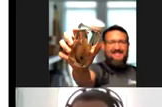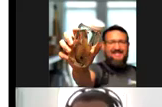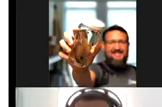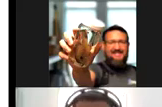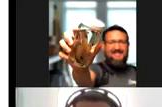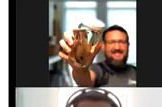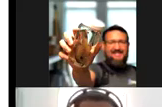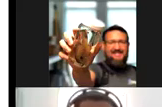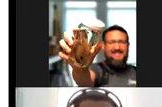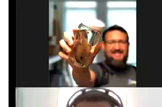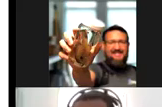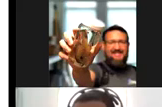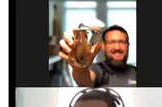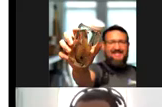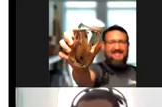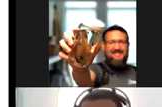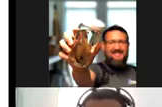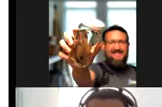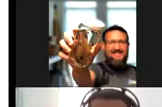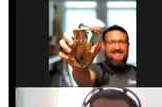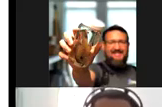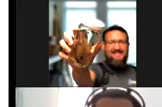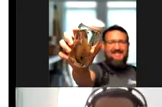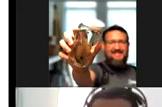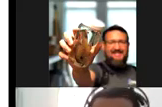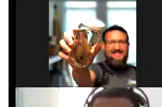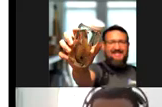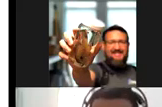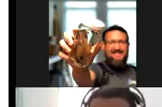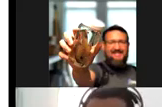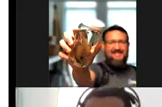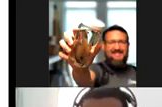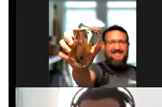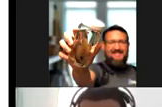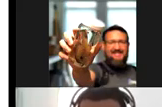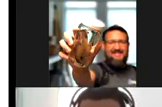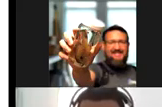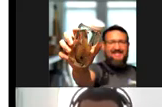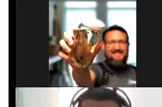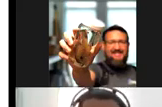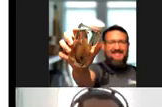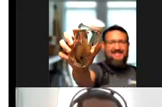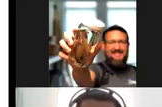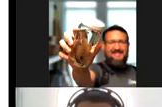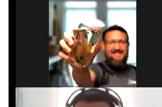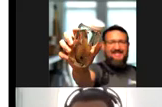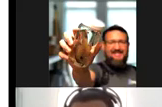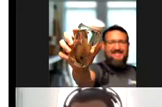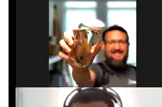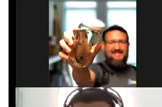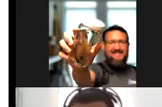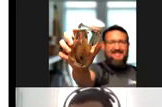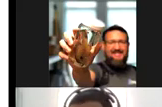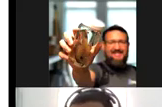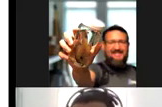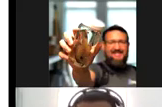Então, temos que modelar indivíduos, né? Pode ser importante modelar indivíduos. Muitas das perguntas podem ser respondidas modelando os indivíduos. Porque, afinal de contas, os